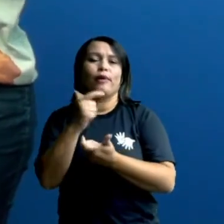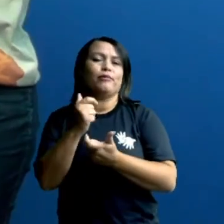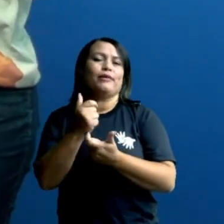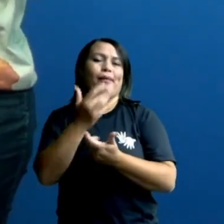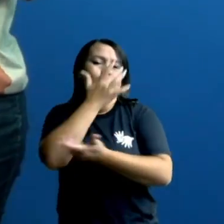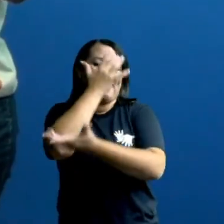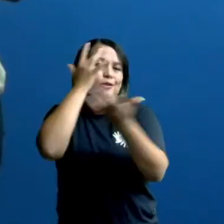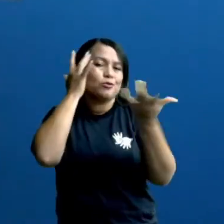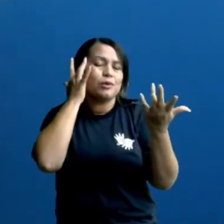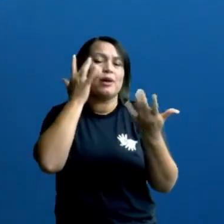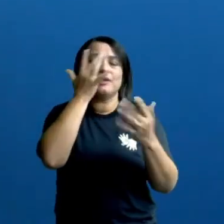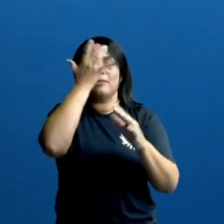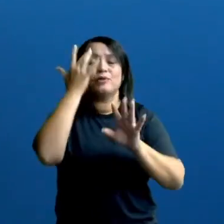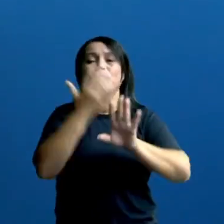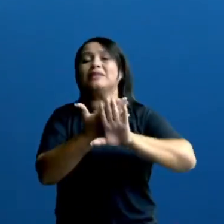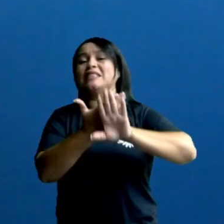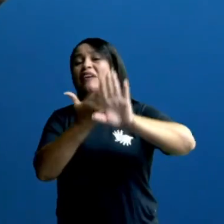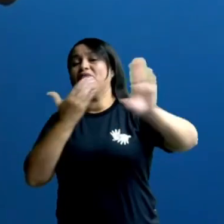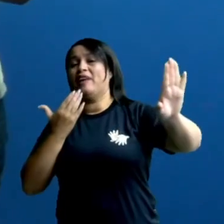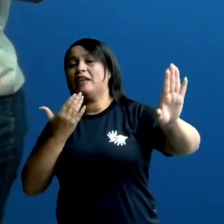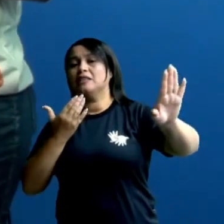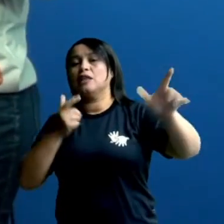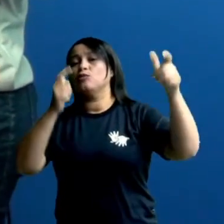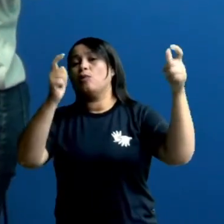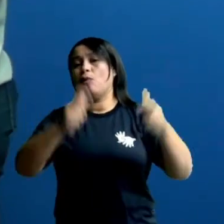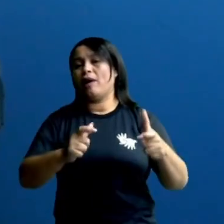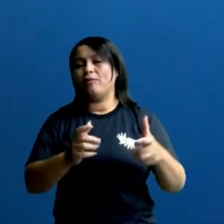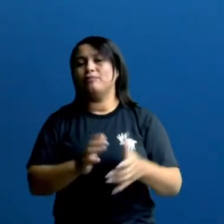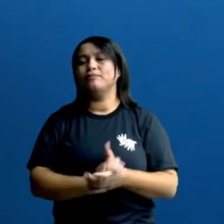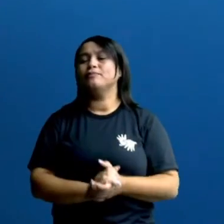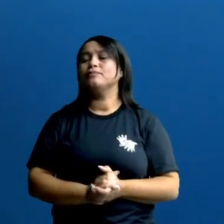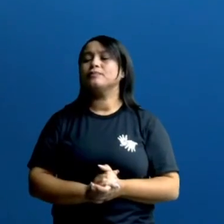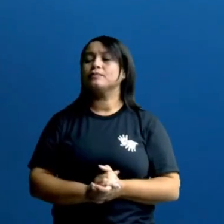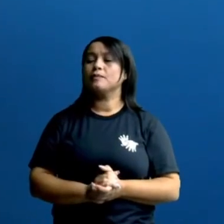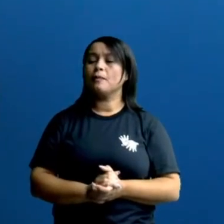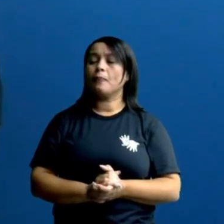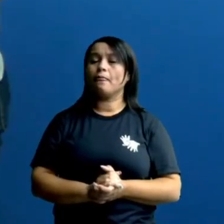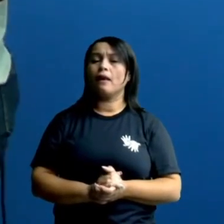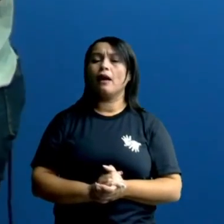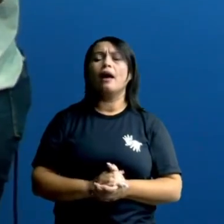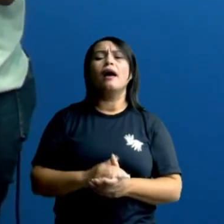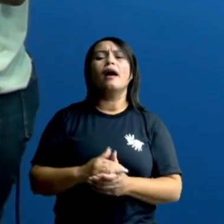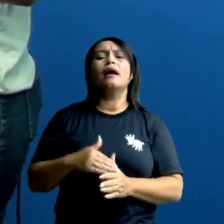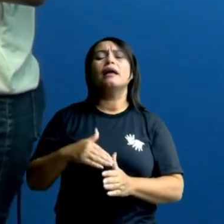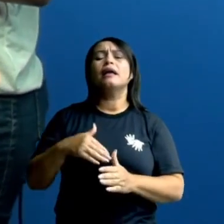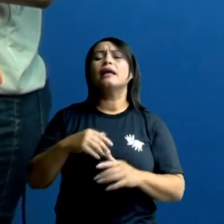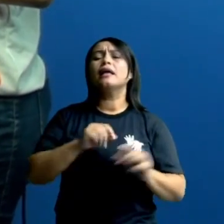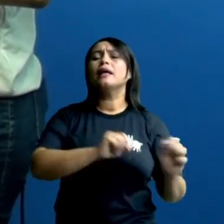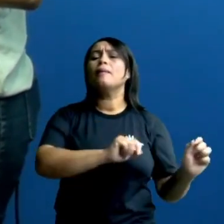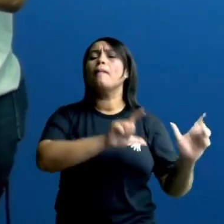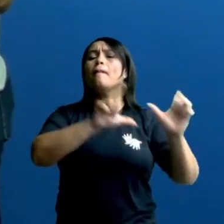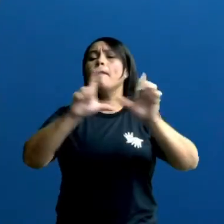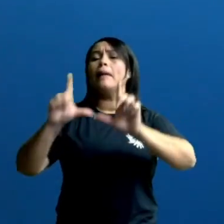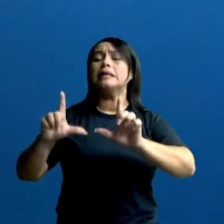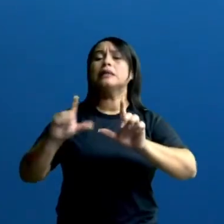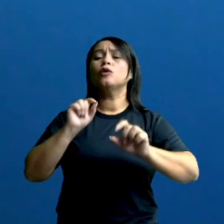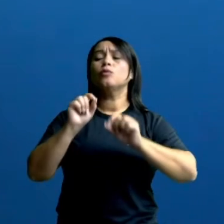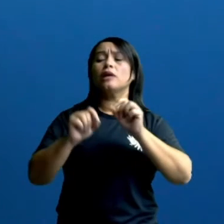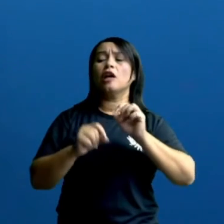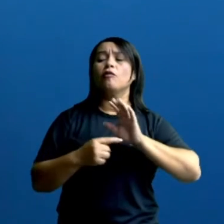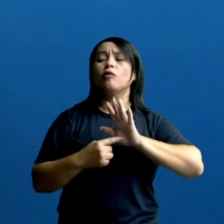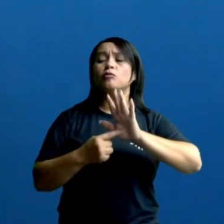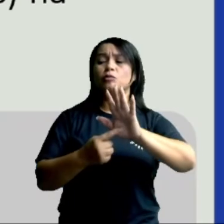que afastam a população daquele local, certo? Passando aí a gente tem as